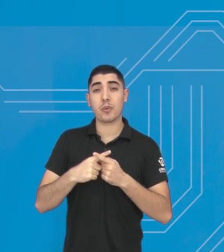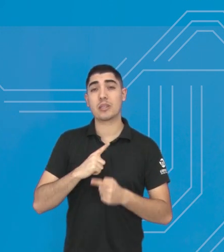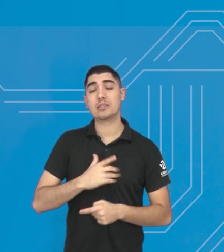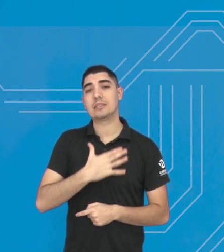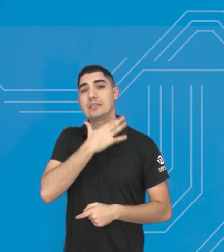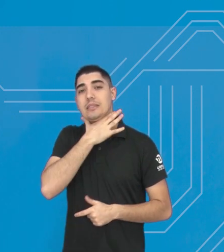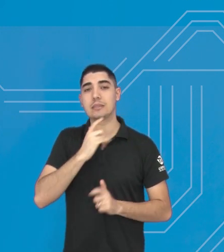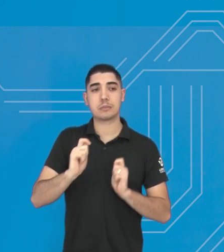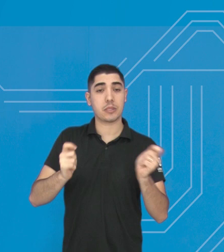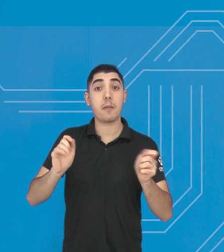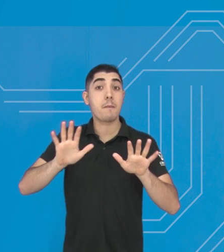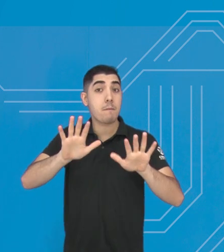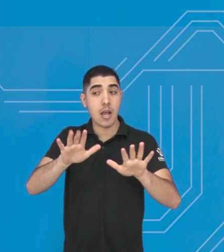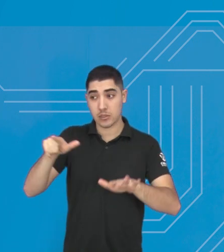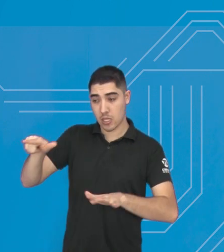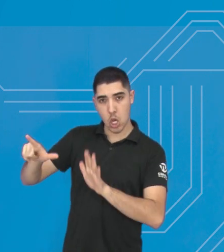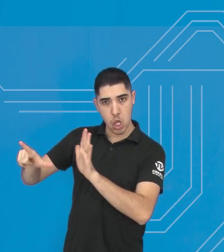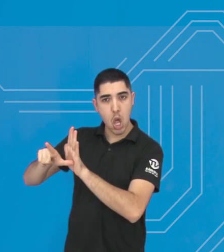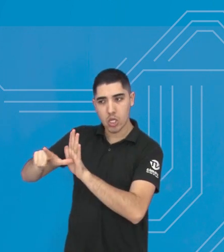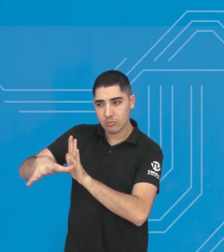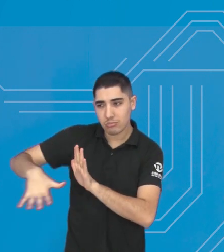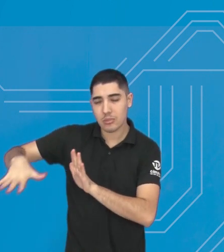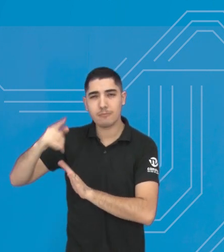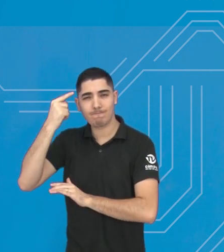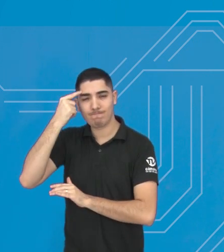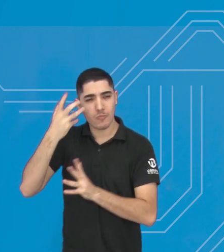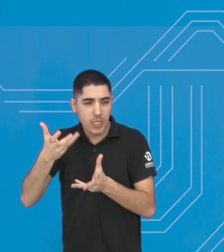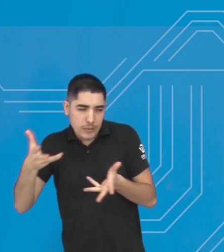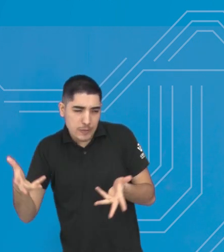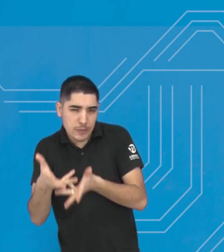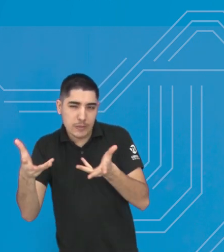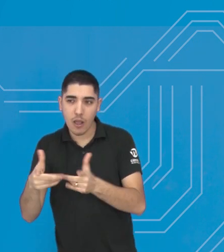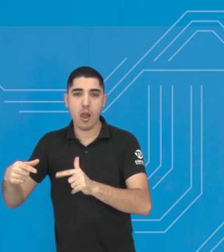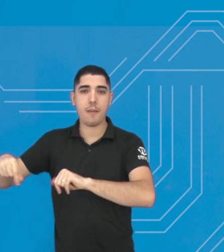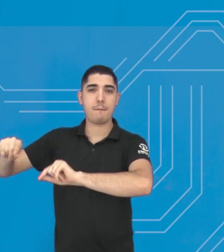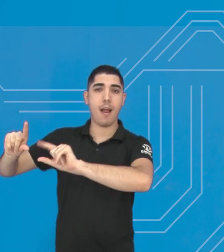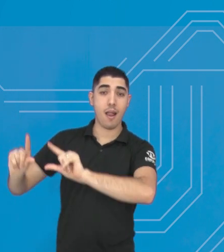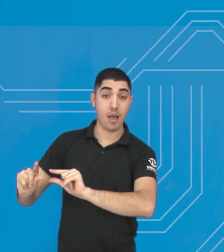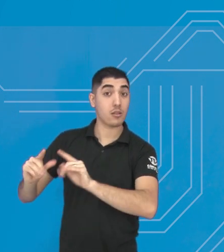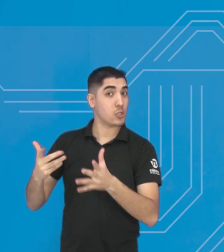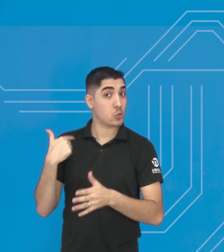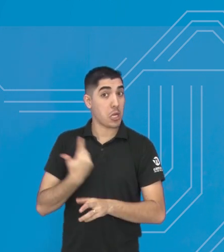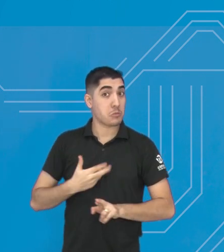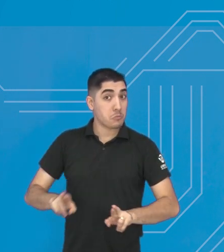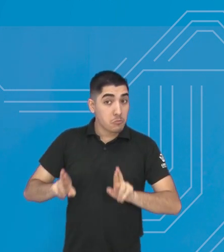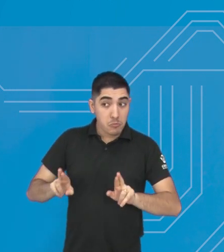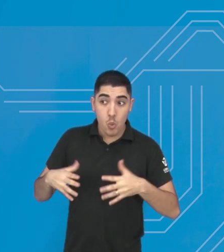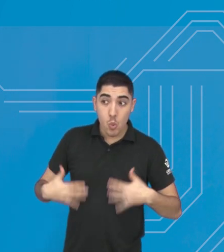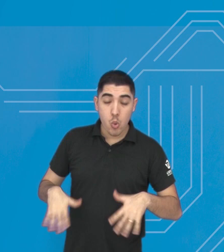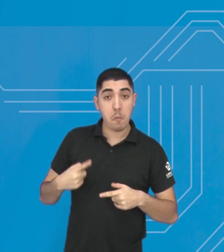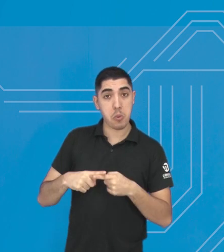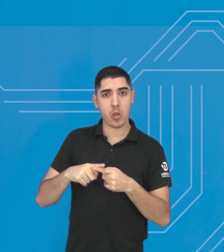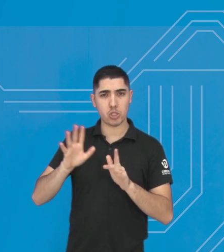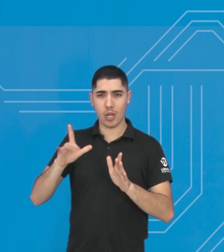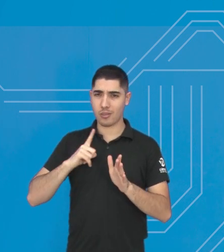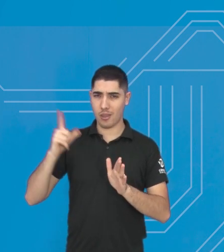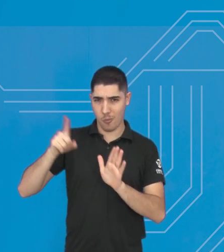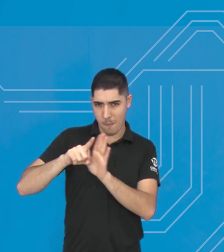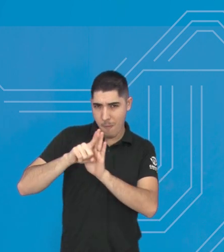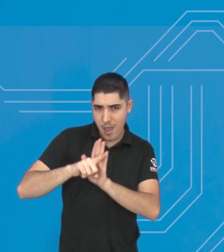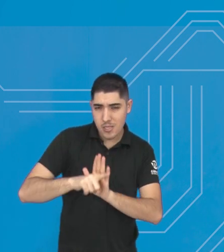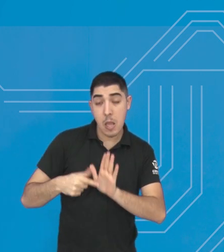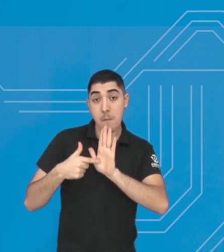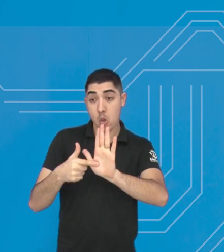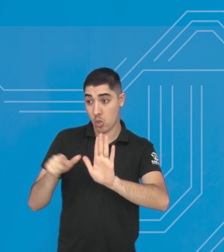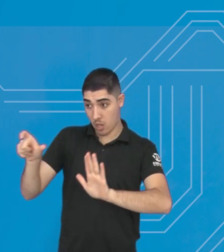receosos por conta da crise, mas o comércio tem pensado em alternativas para incentivar as vendas. E a expectativa é boa, já que